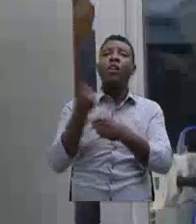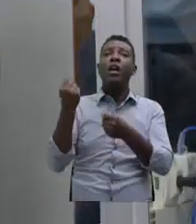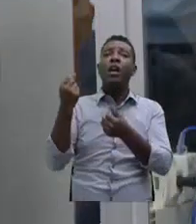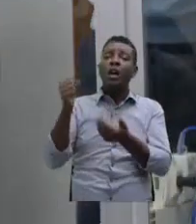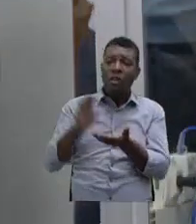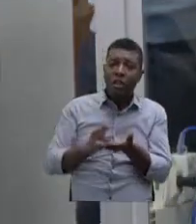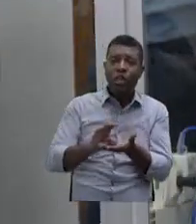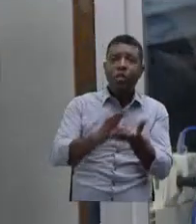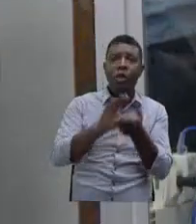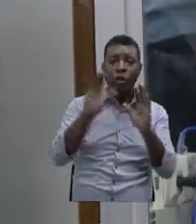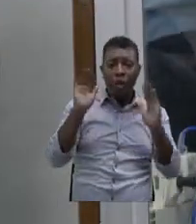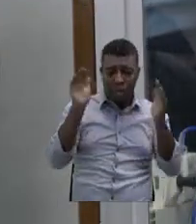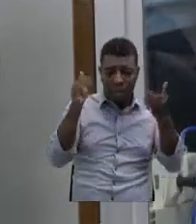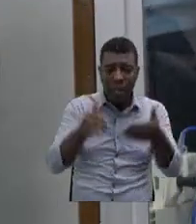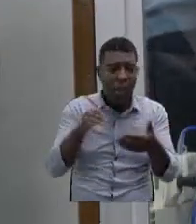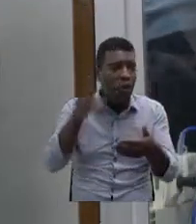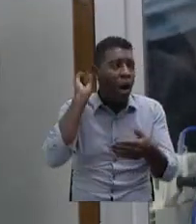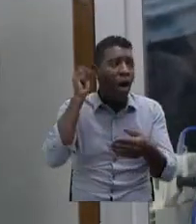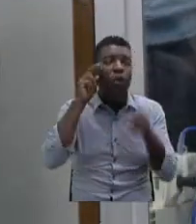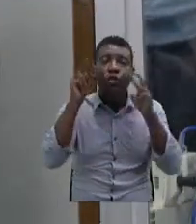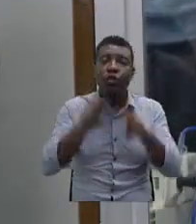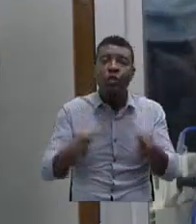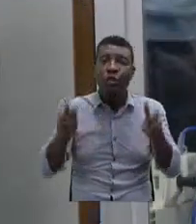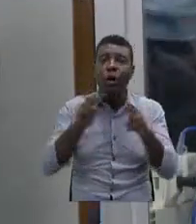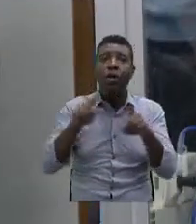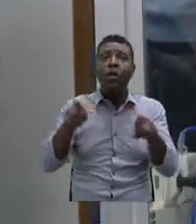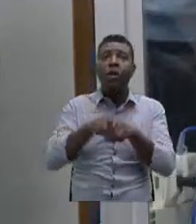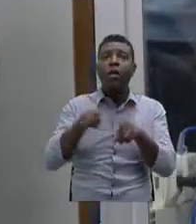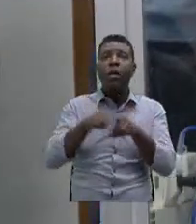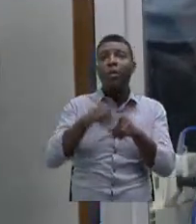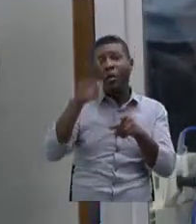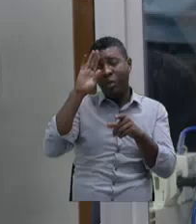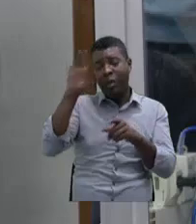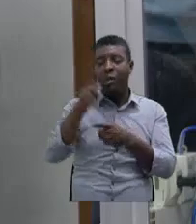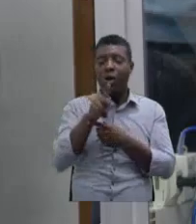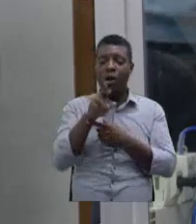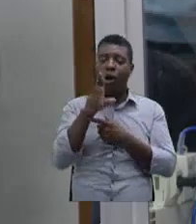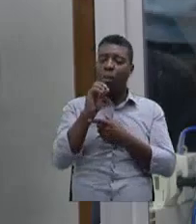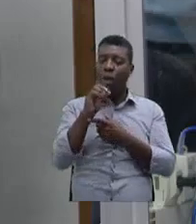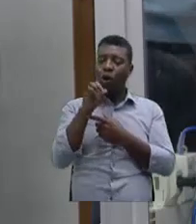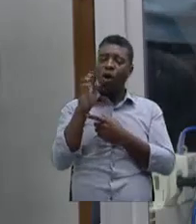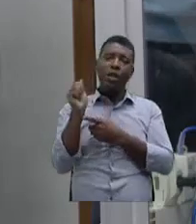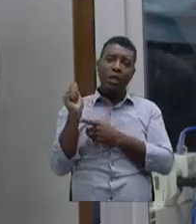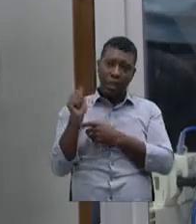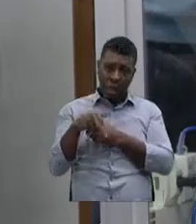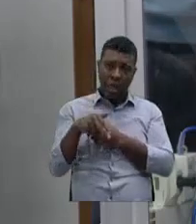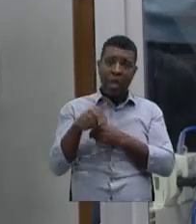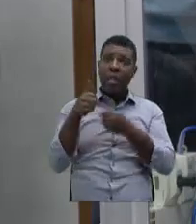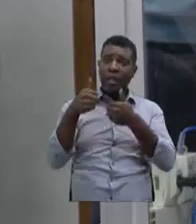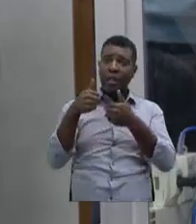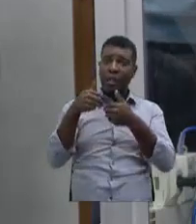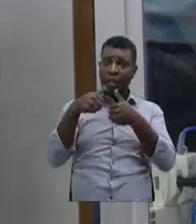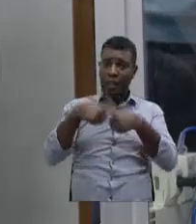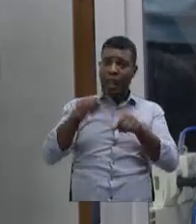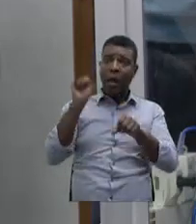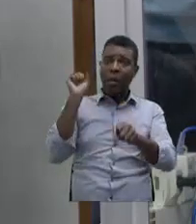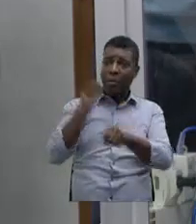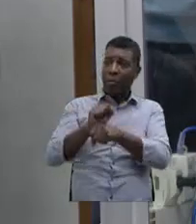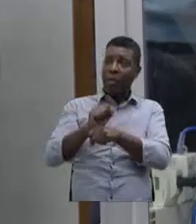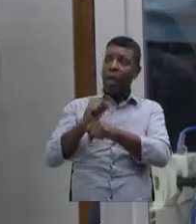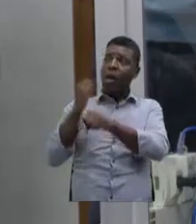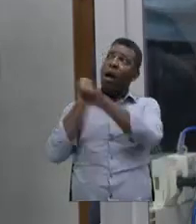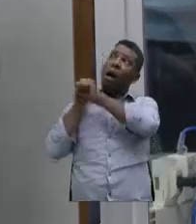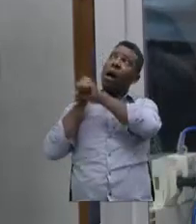específicos para o audiovisual, e chamo atenção especialmente para o Prodan, porque o Prodan está parado praticamente desde 2018.